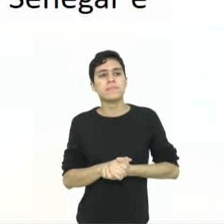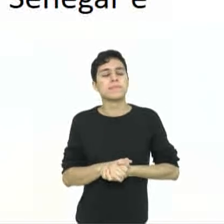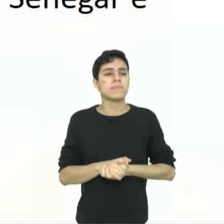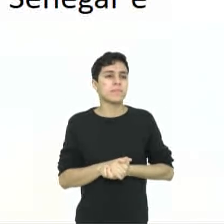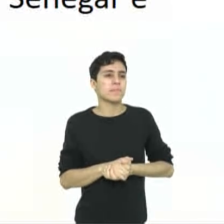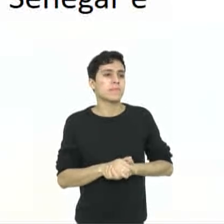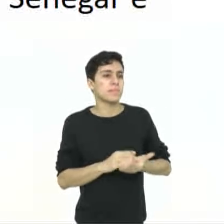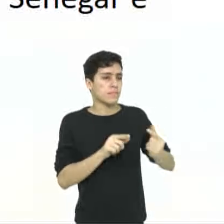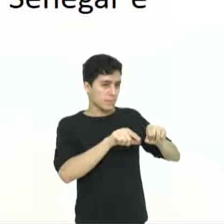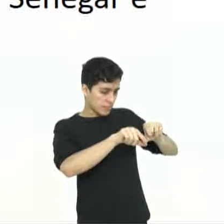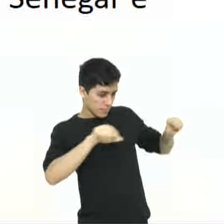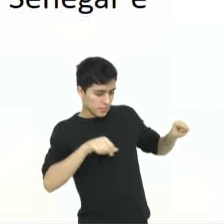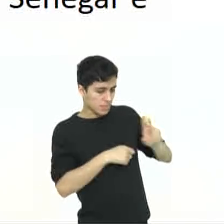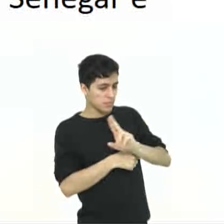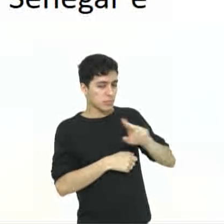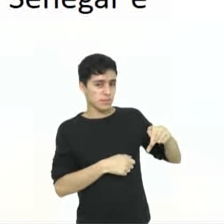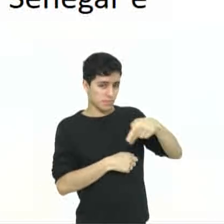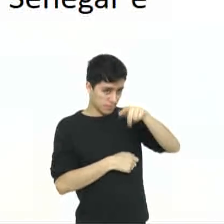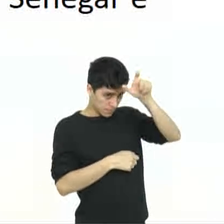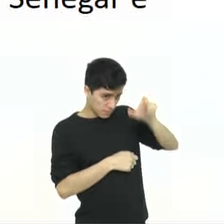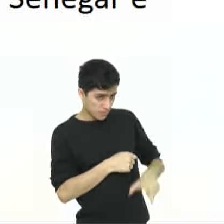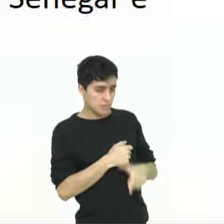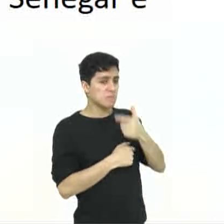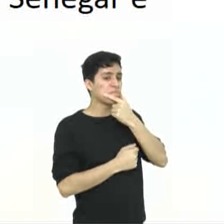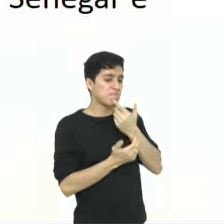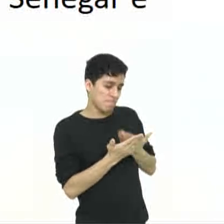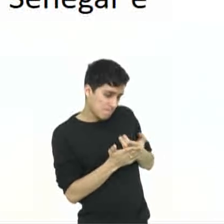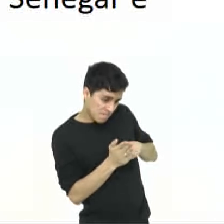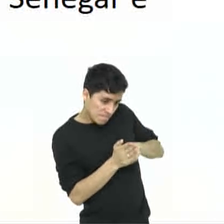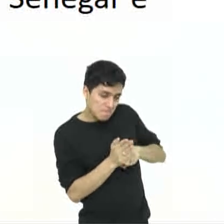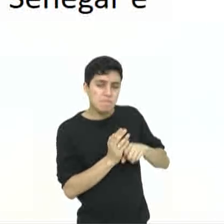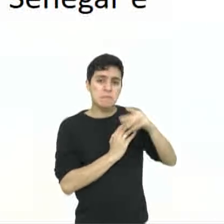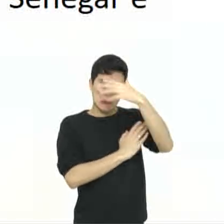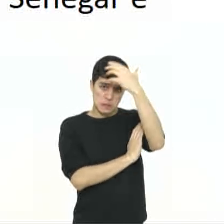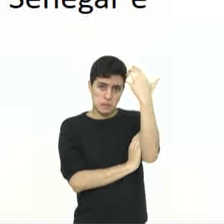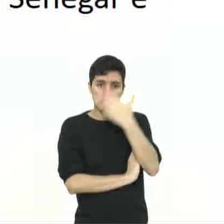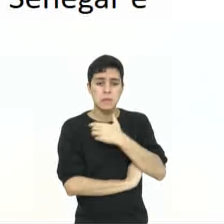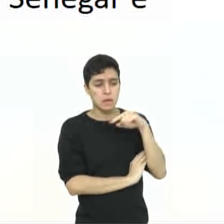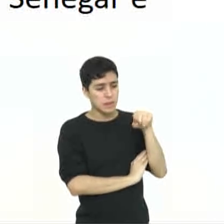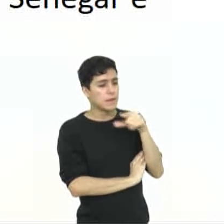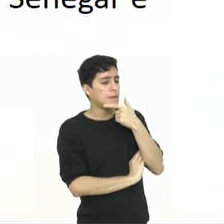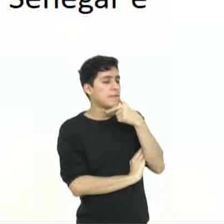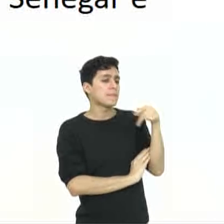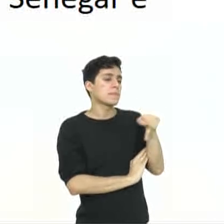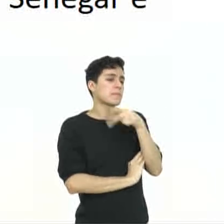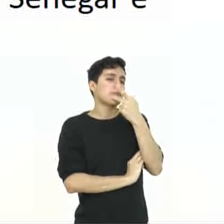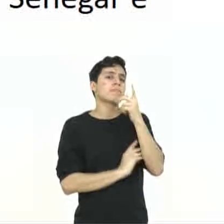professor. Aqui eu trouxe desse artigo, um estudo bem bacana, sério, e esse professor falou